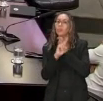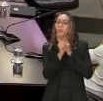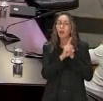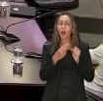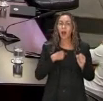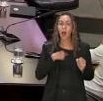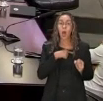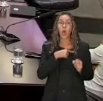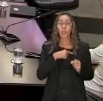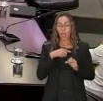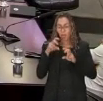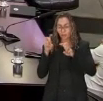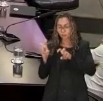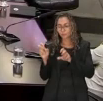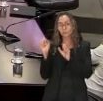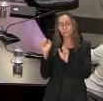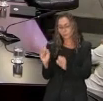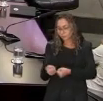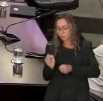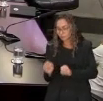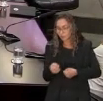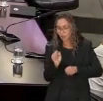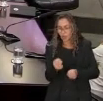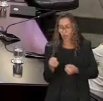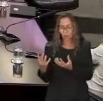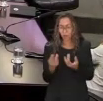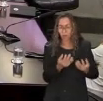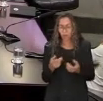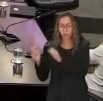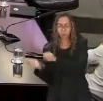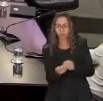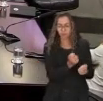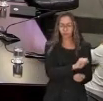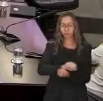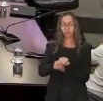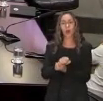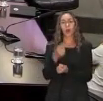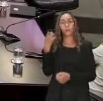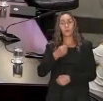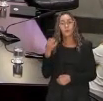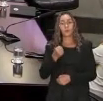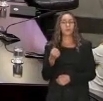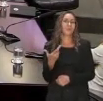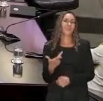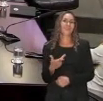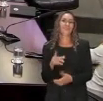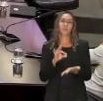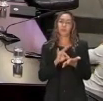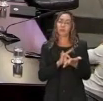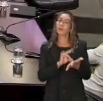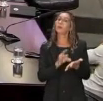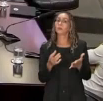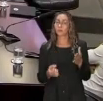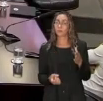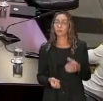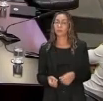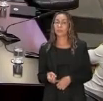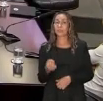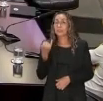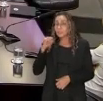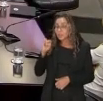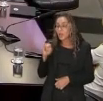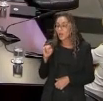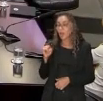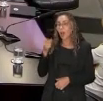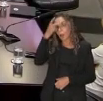fazer, vaca para cuidar, pasto para roçar é o produtor de leite. Agora, se o produtor de leite